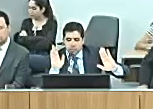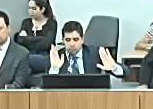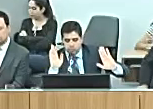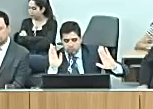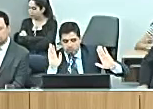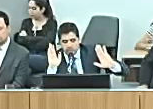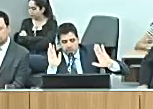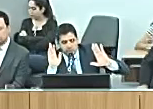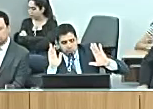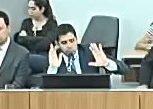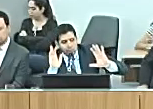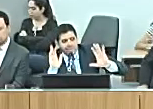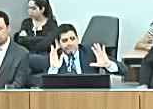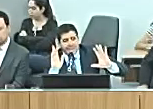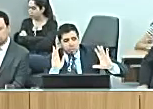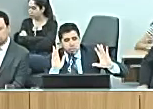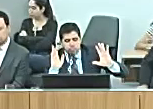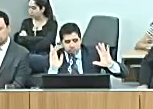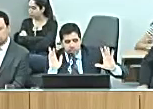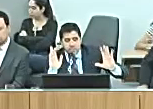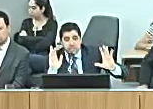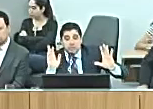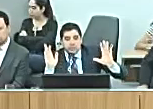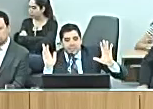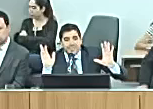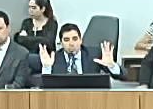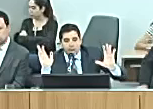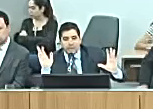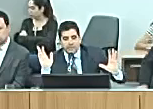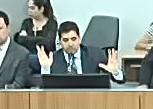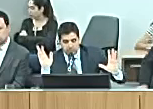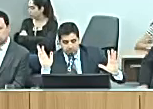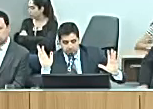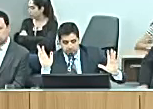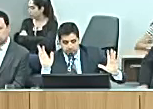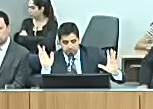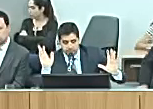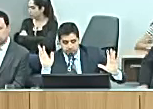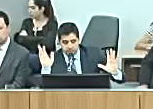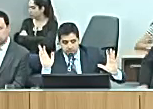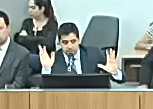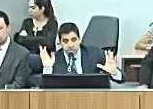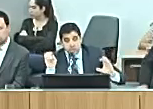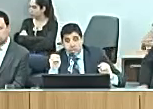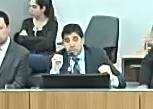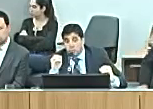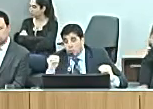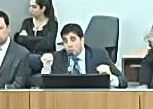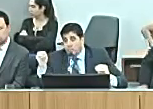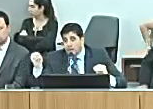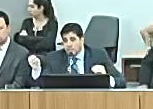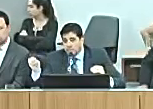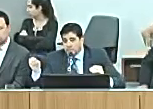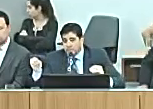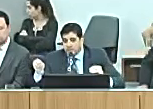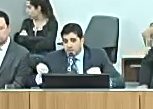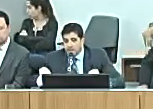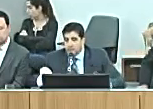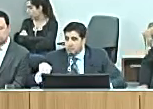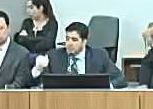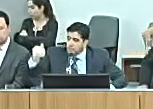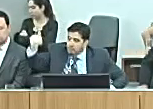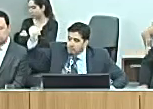conceito do mandato de polícia que vocês enquadram só que o nome agente